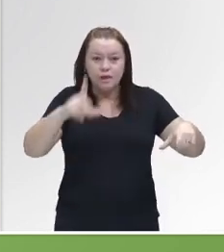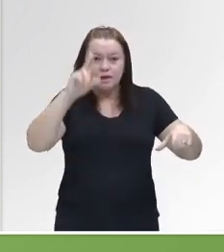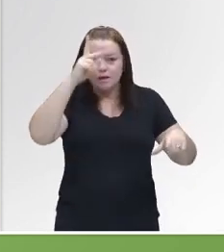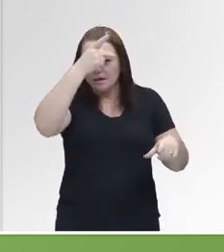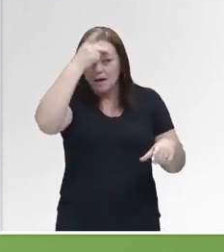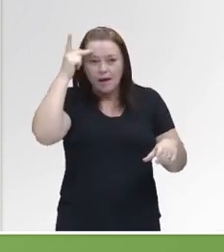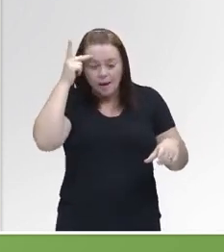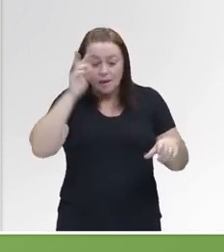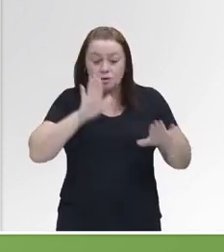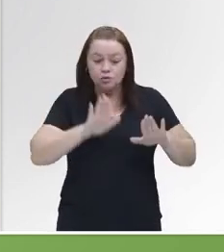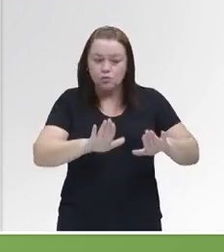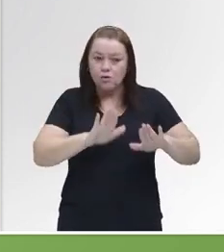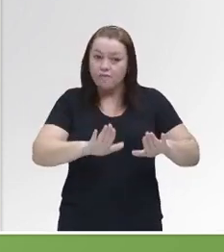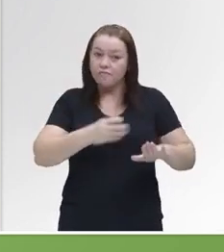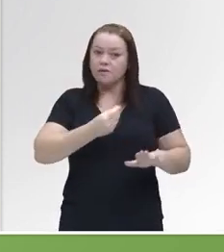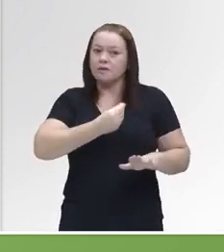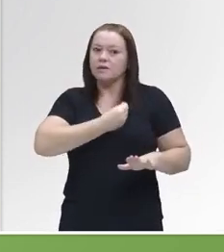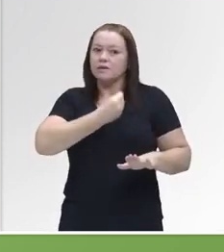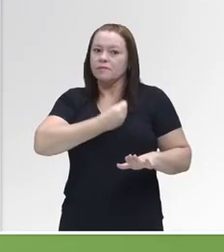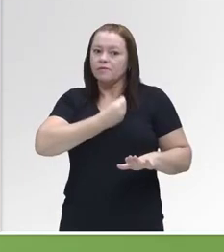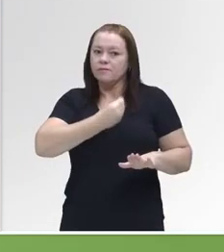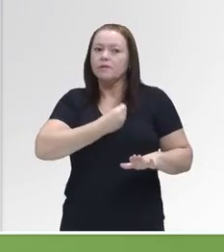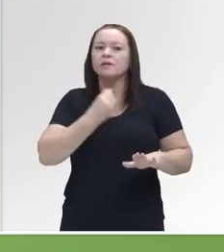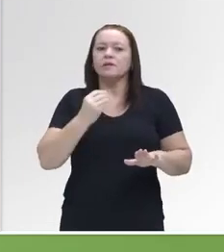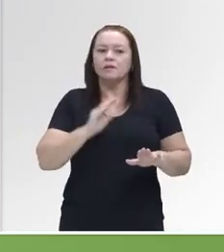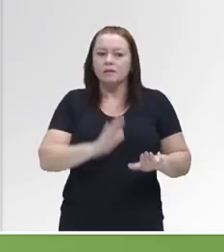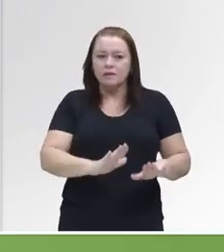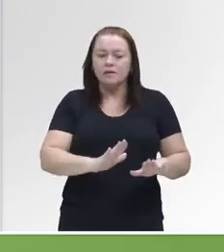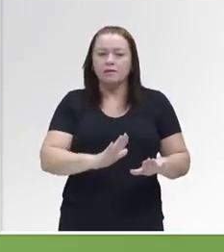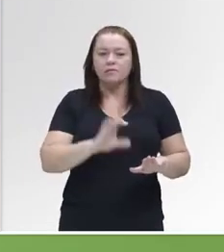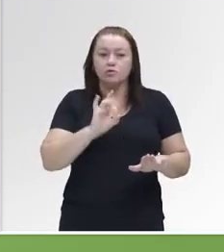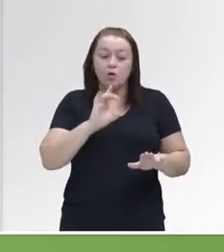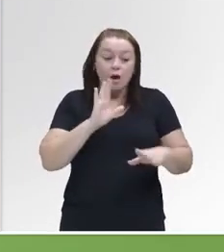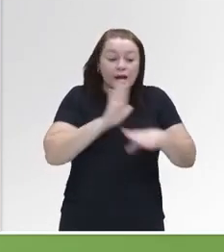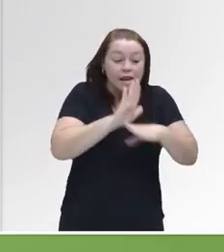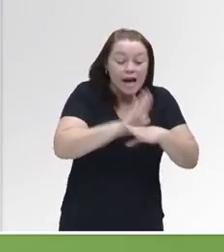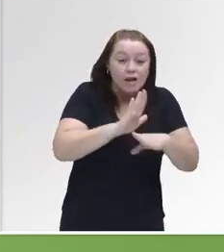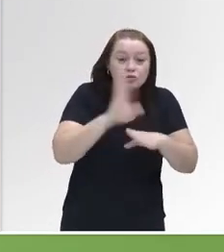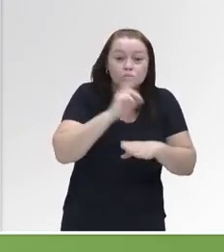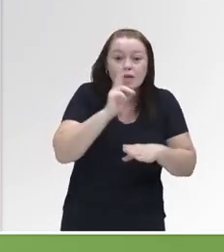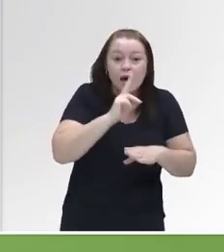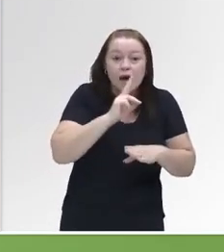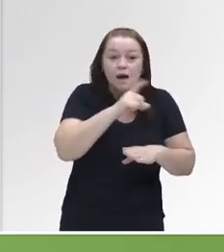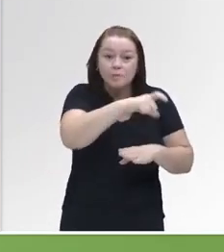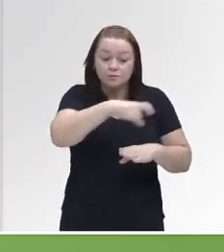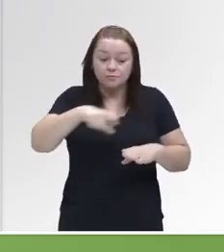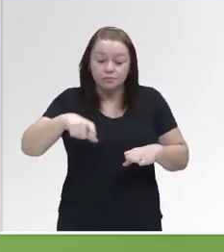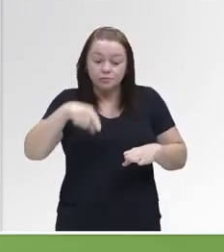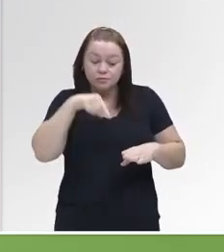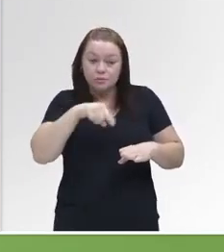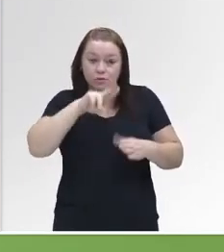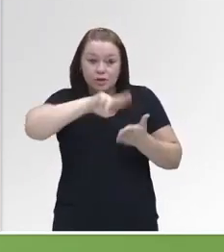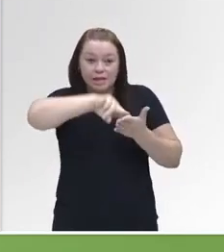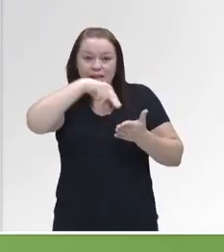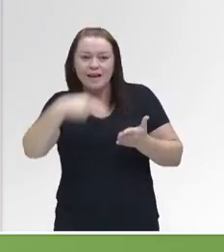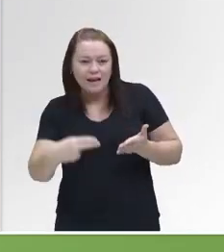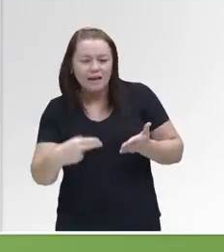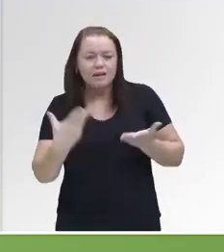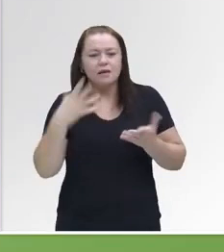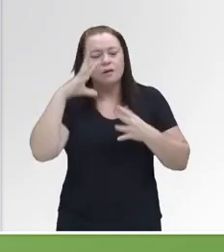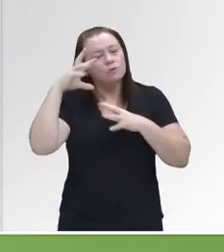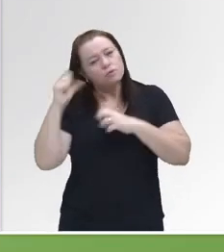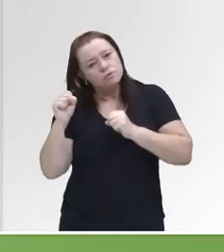que eu preciso manter todas as funções dele funcionando, batimento cardíaco, tudo aferido, tá bom?